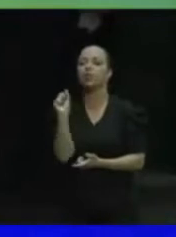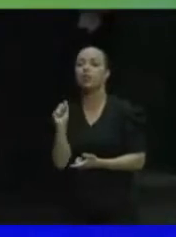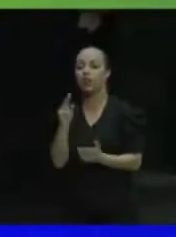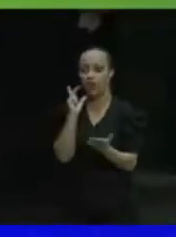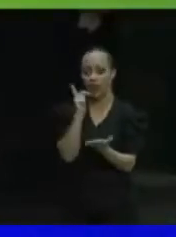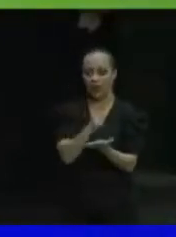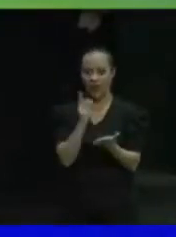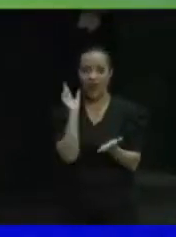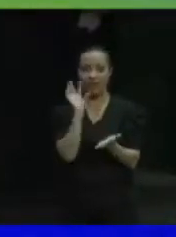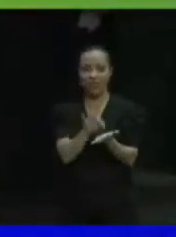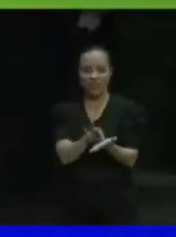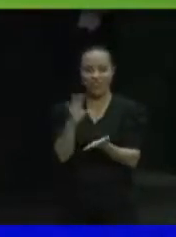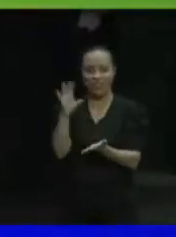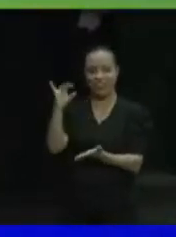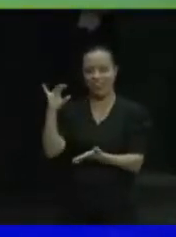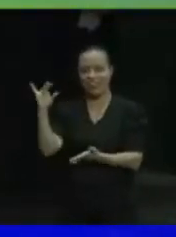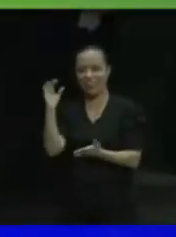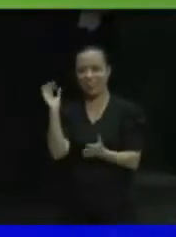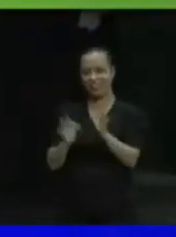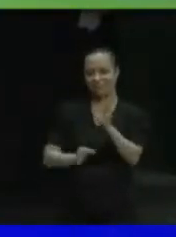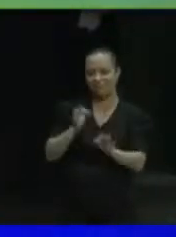a ciência e a justiça.